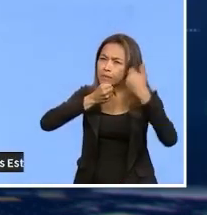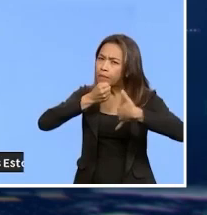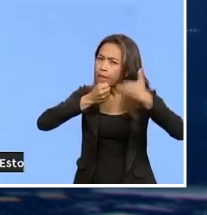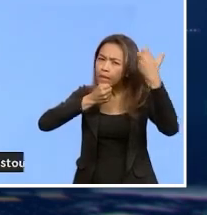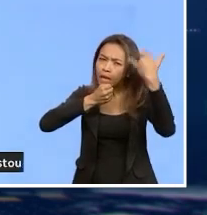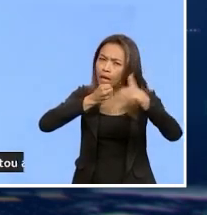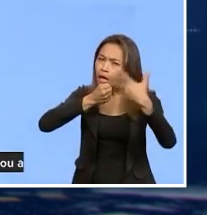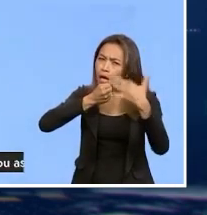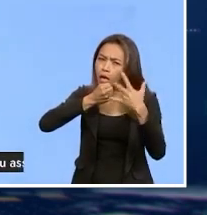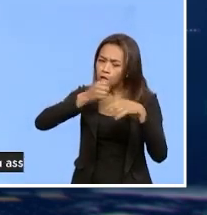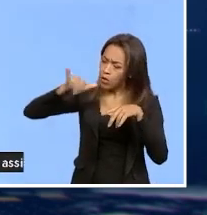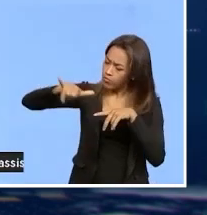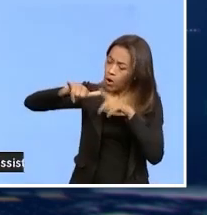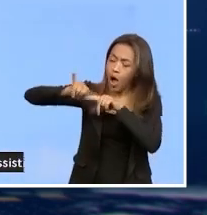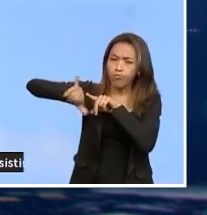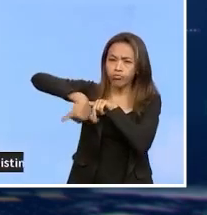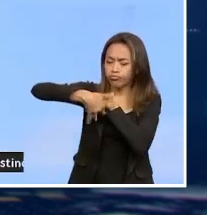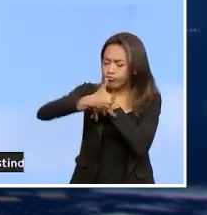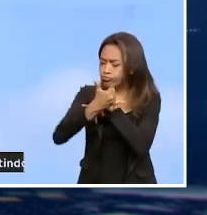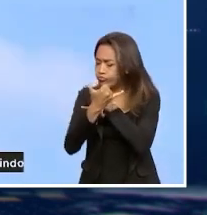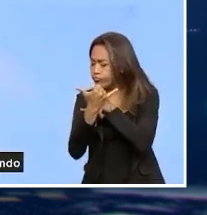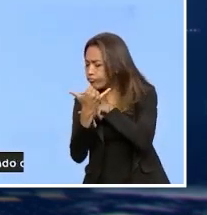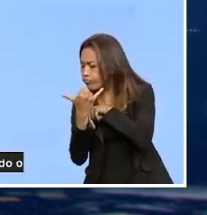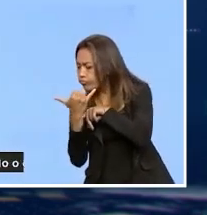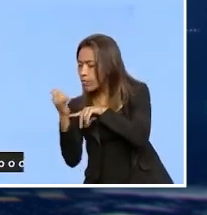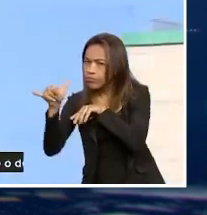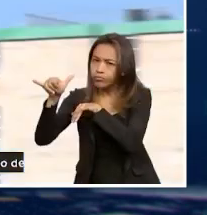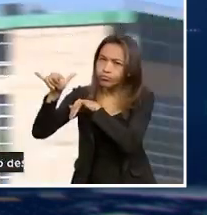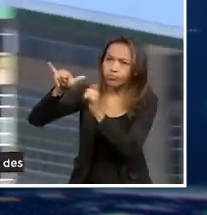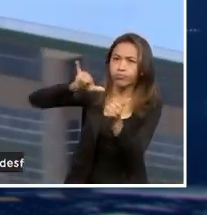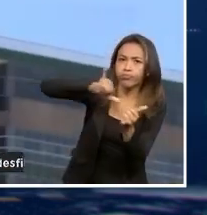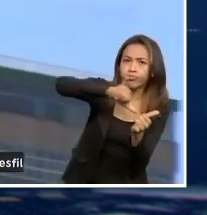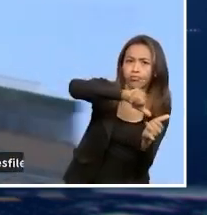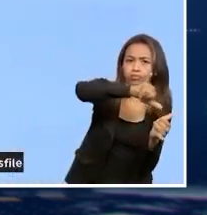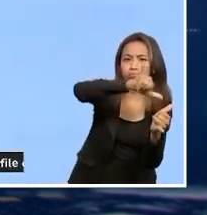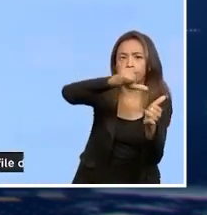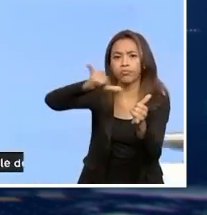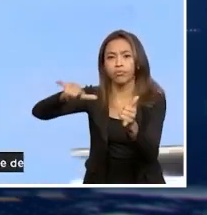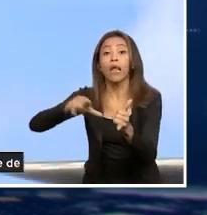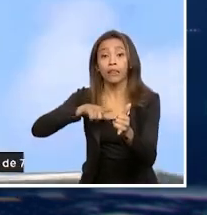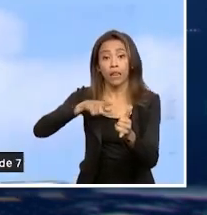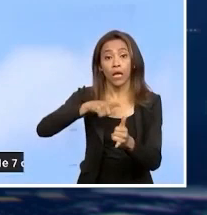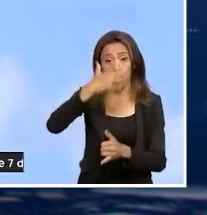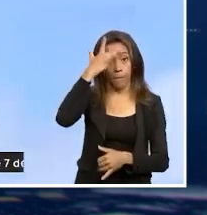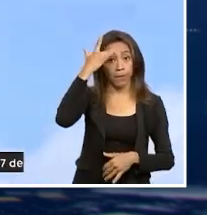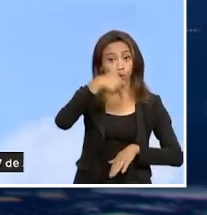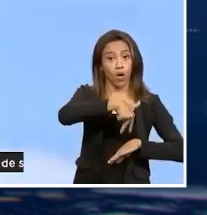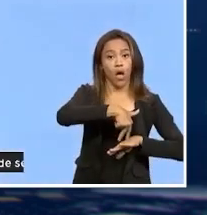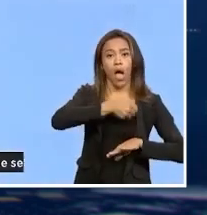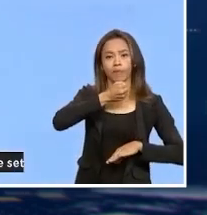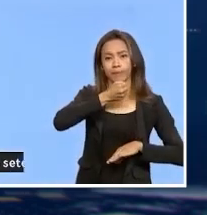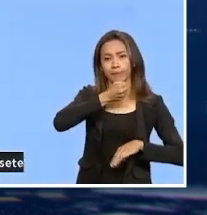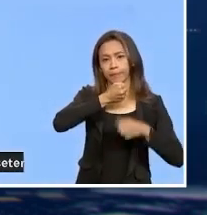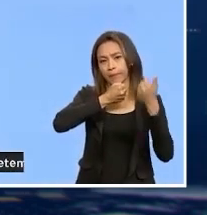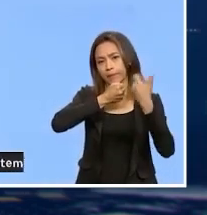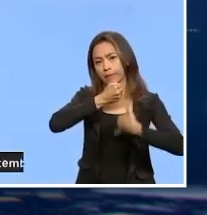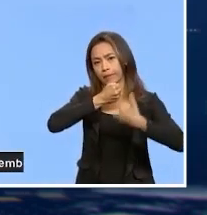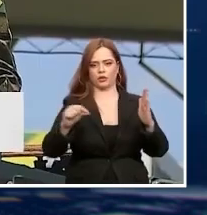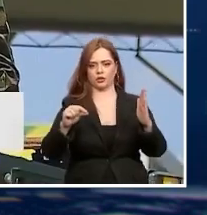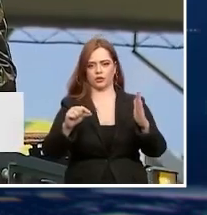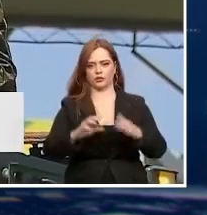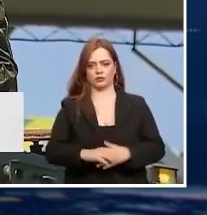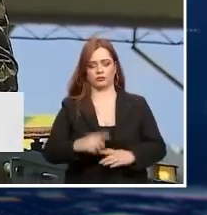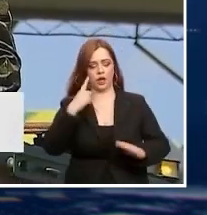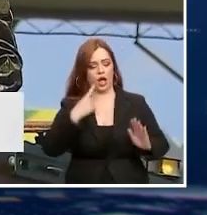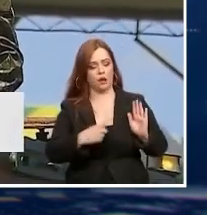E vou dizer para vocês, eu fiquei muito triste de ver aquilo, porque nos últimos anos, desde que o Bolsonaro assumiu,